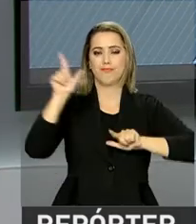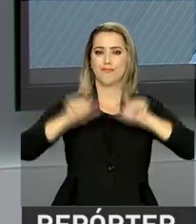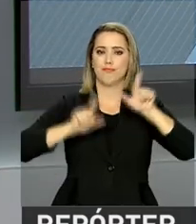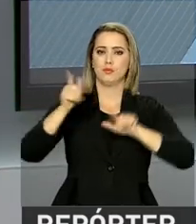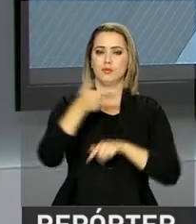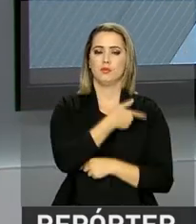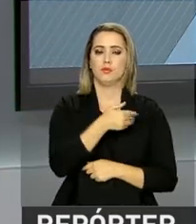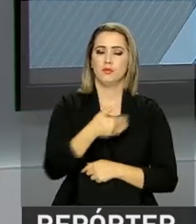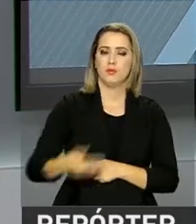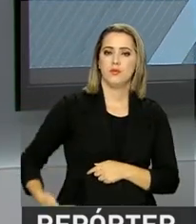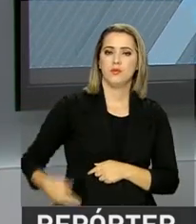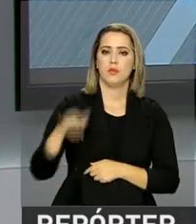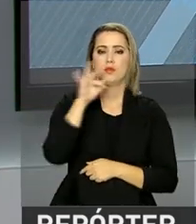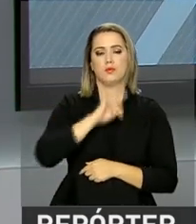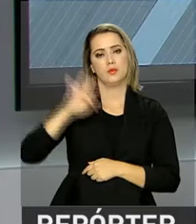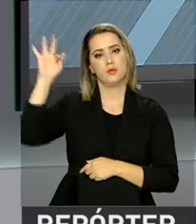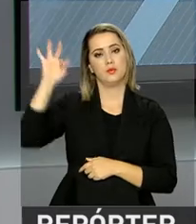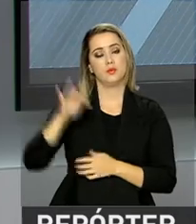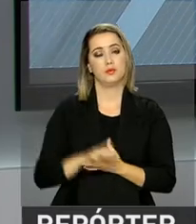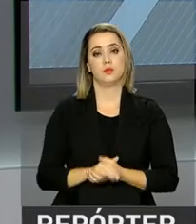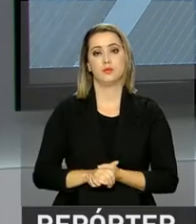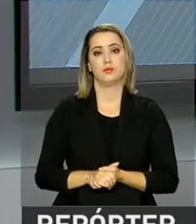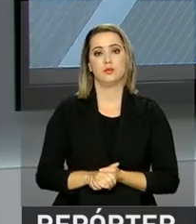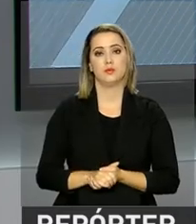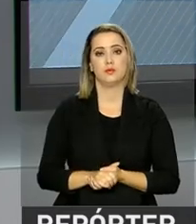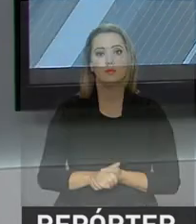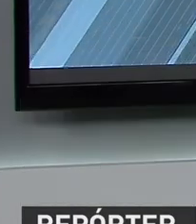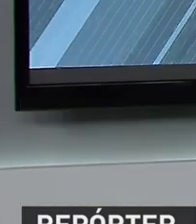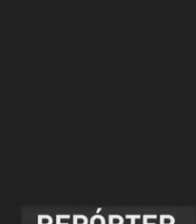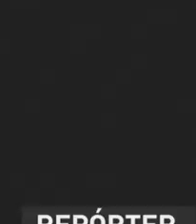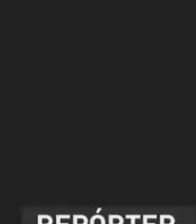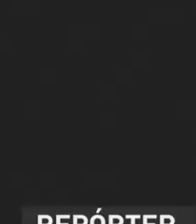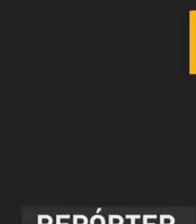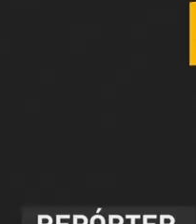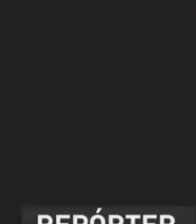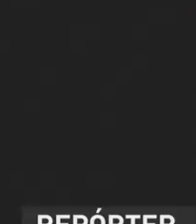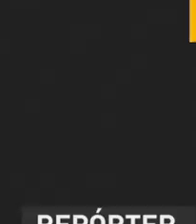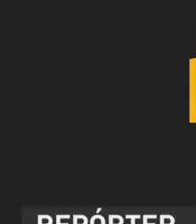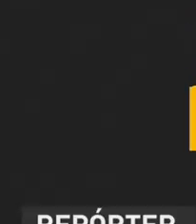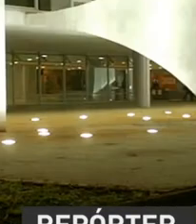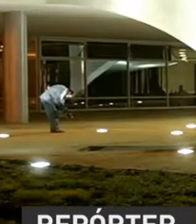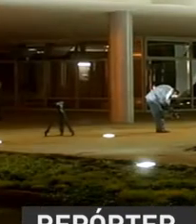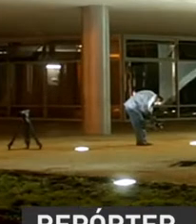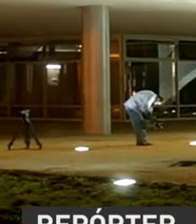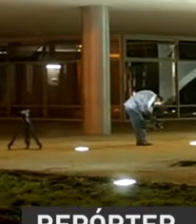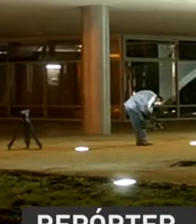com a gente aqui na NBR, a TV do Governo Federal. Thank you.